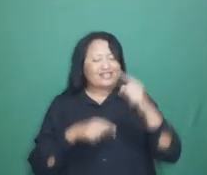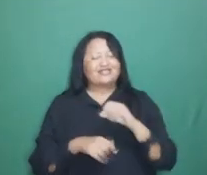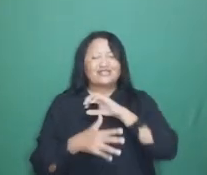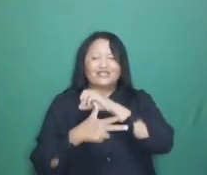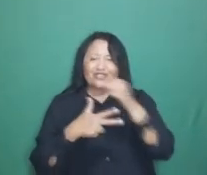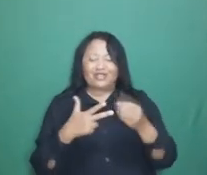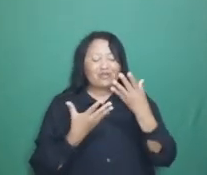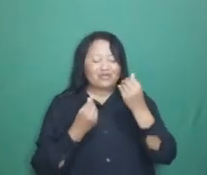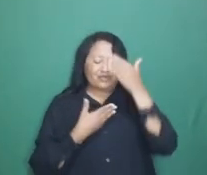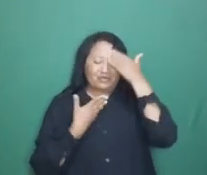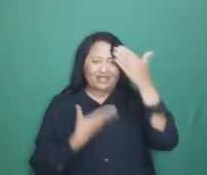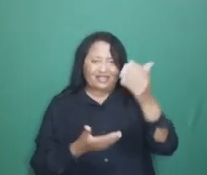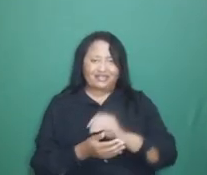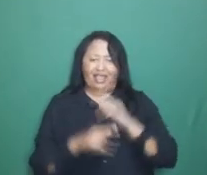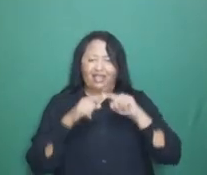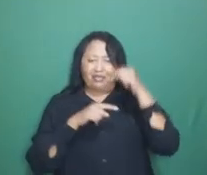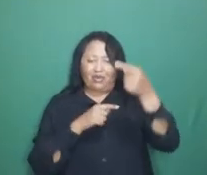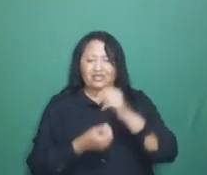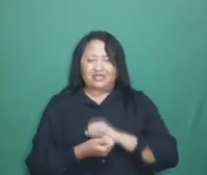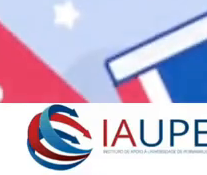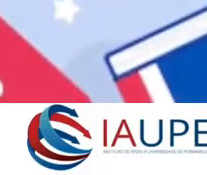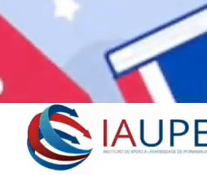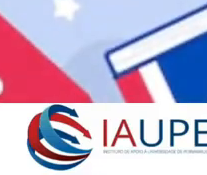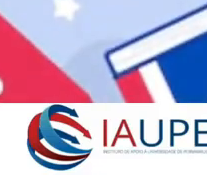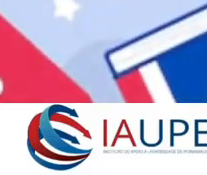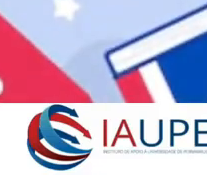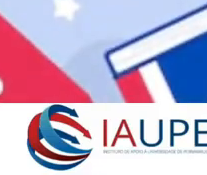e muito obrigada até a próxima